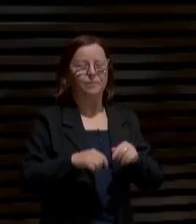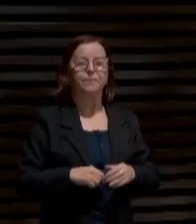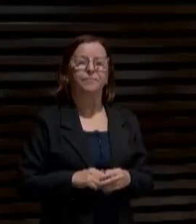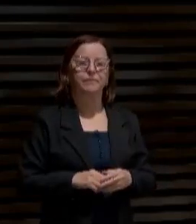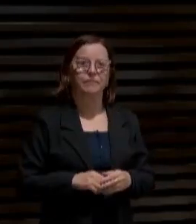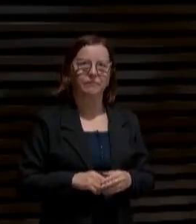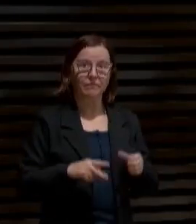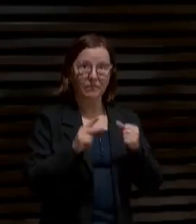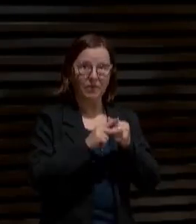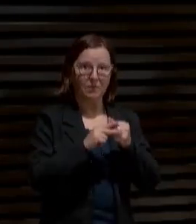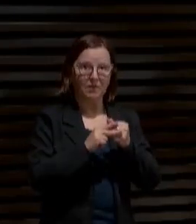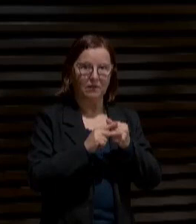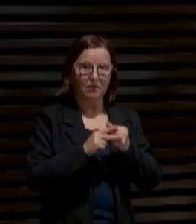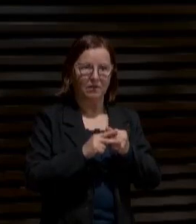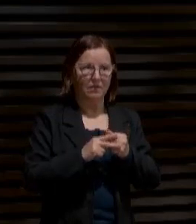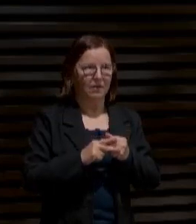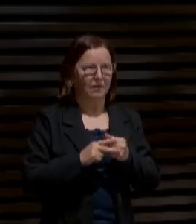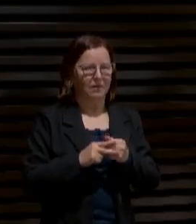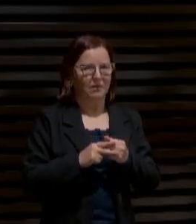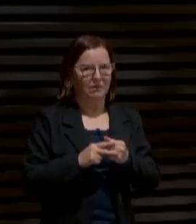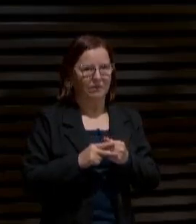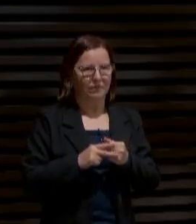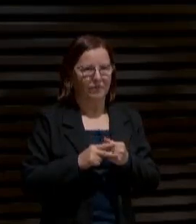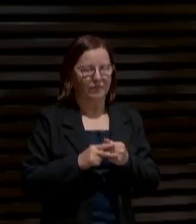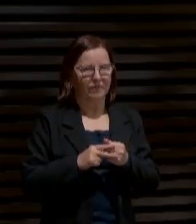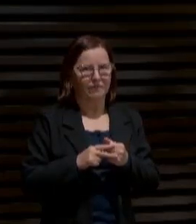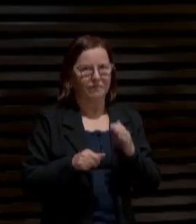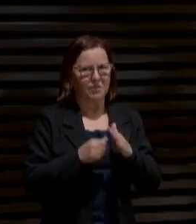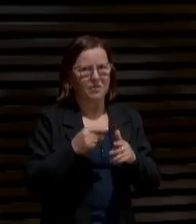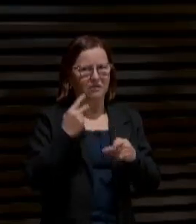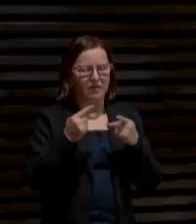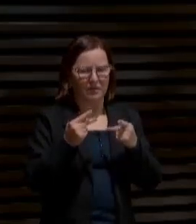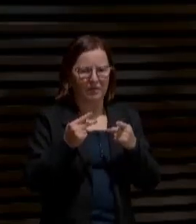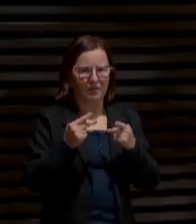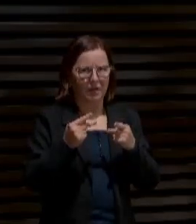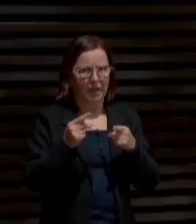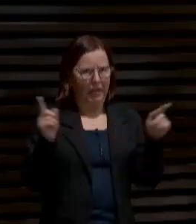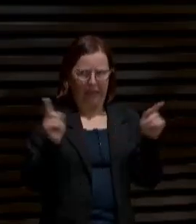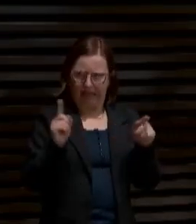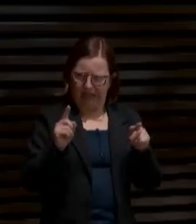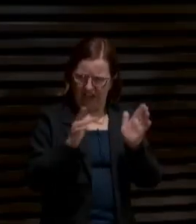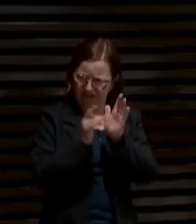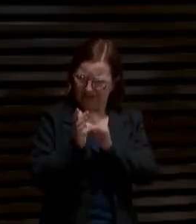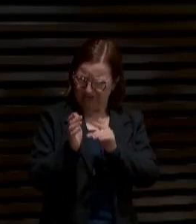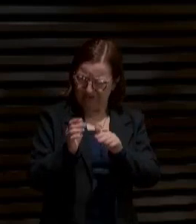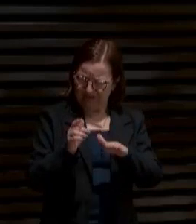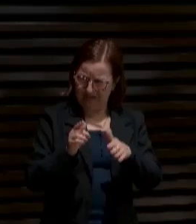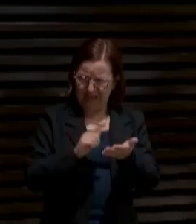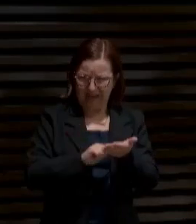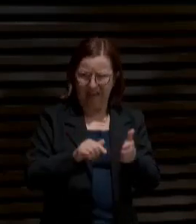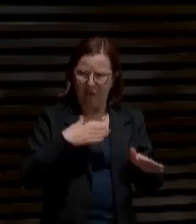era exagerado primeiro eu fosse não lava o meu pé aí depois lá na todo o corpo não é Pedro